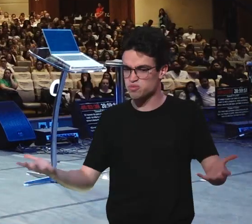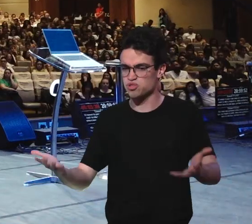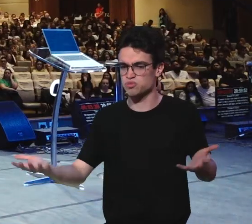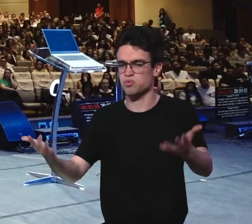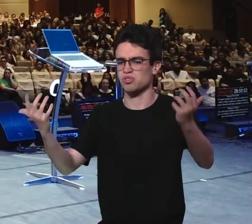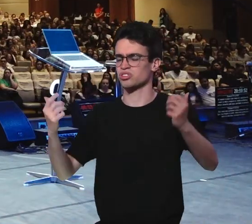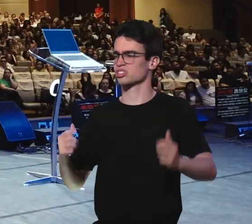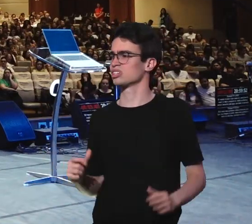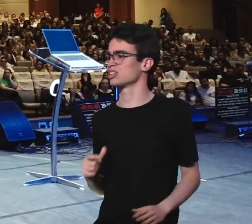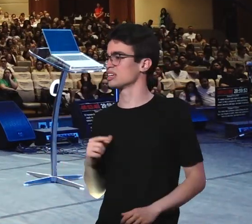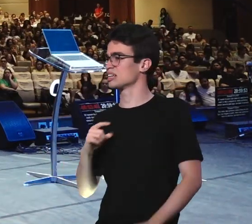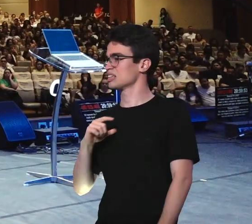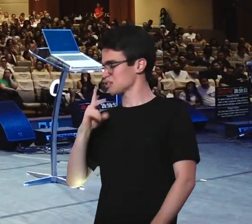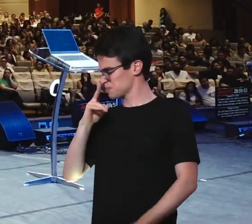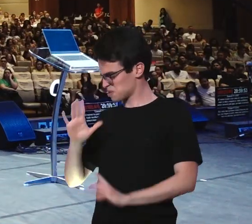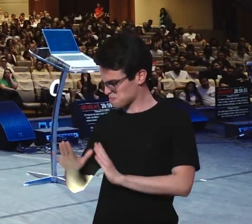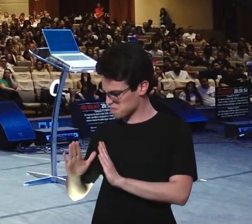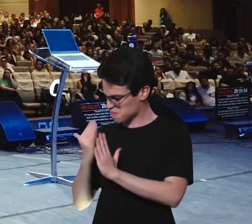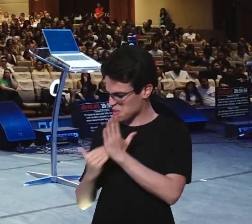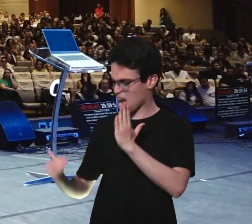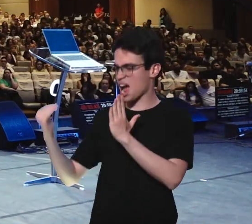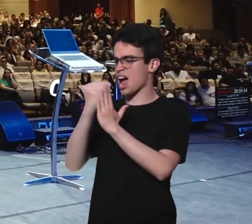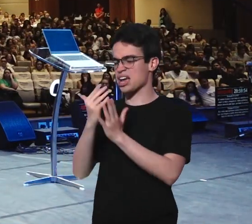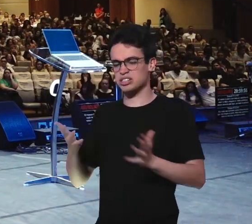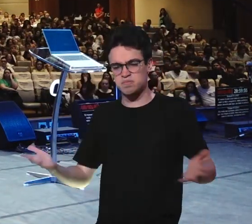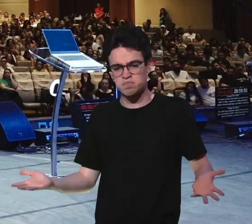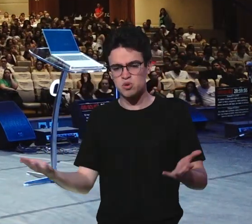Eles puxam os 500 metros a mais.